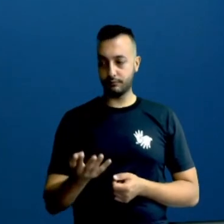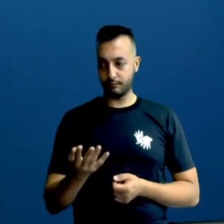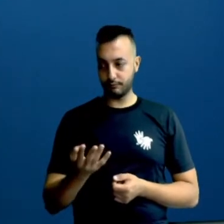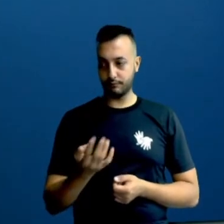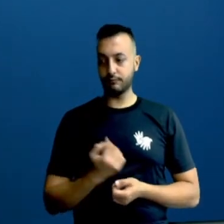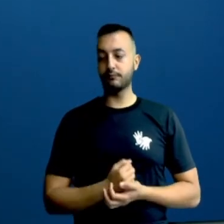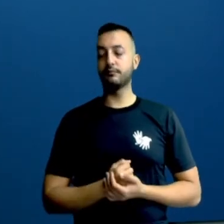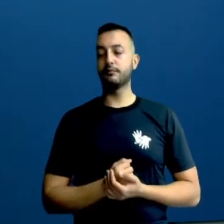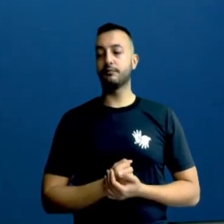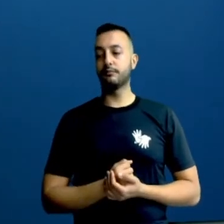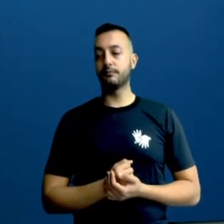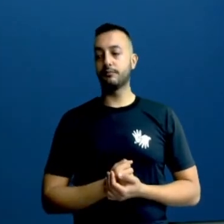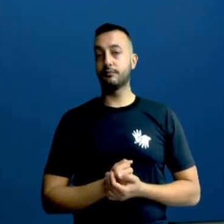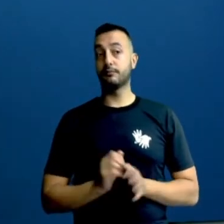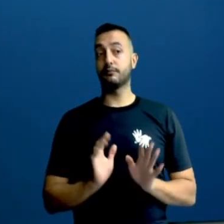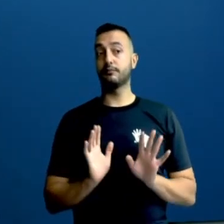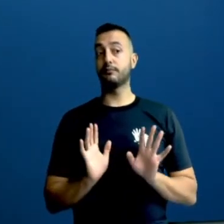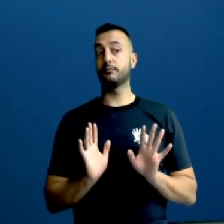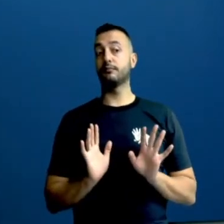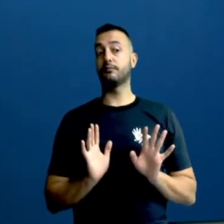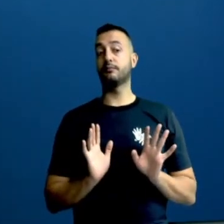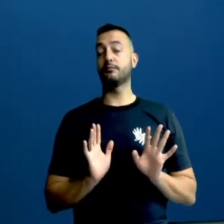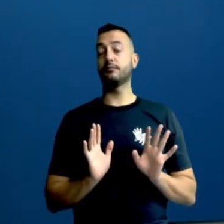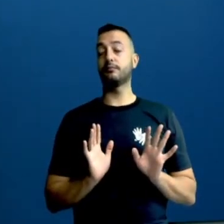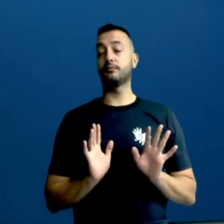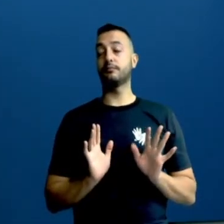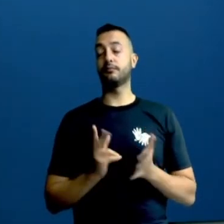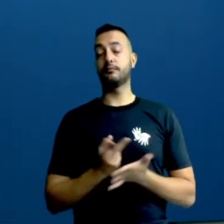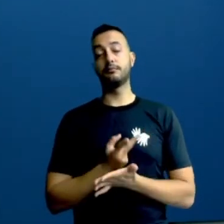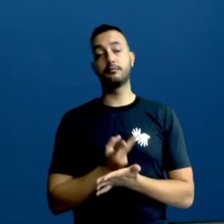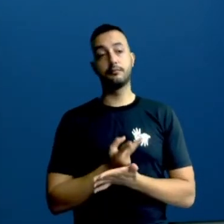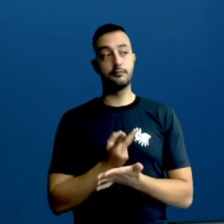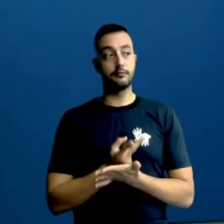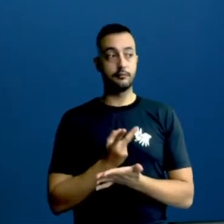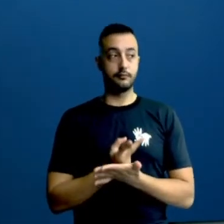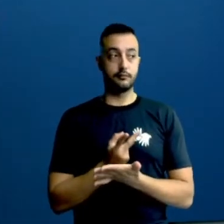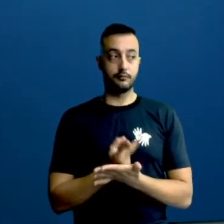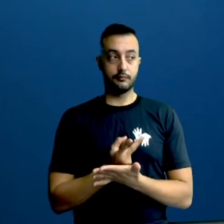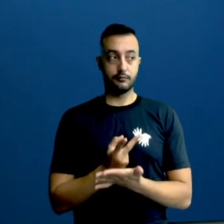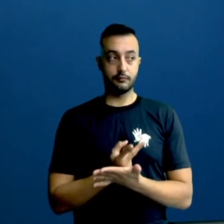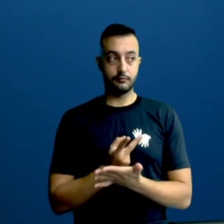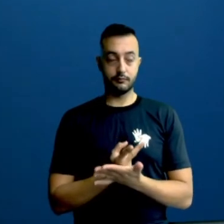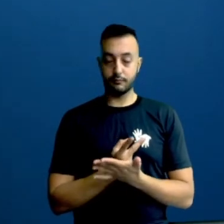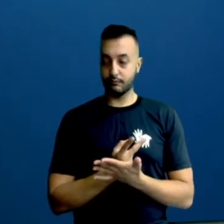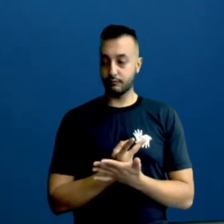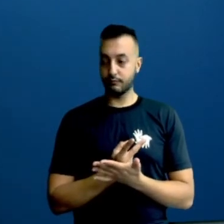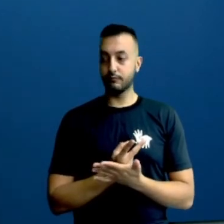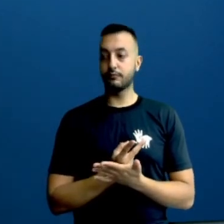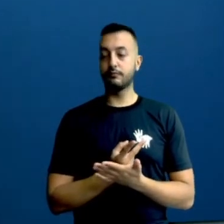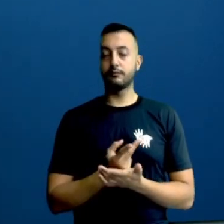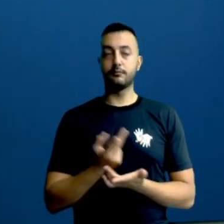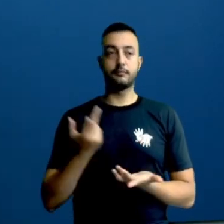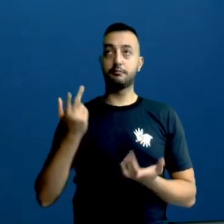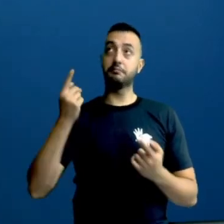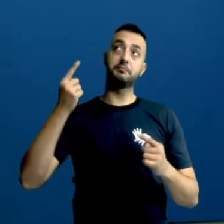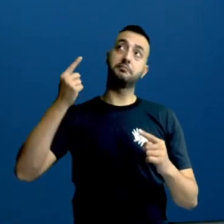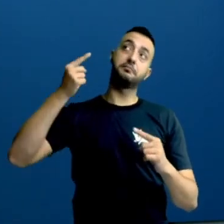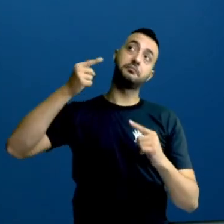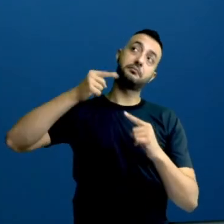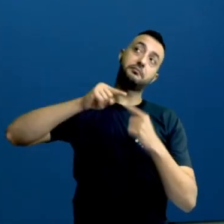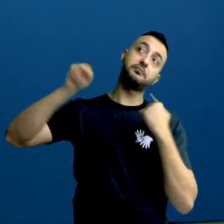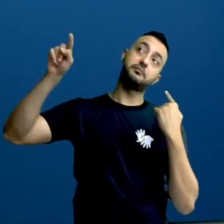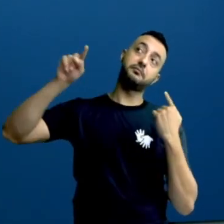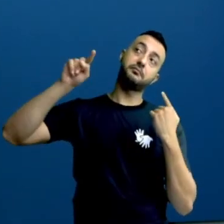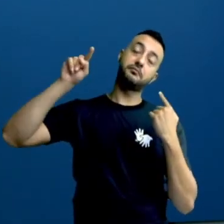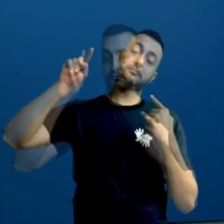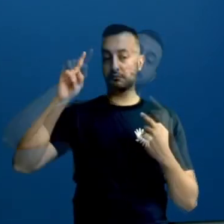129.974 habitantes. Opa, professora, há um erro aí no dado, né? Nos dados obtidos pelo aluno